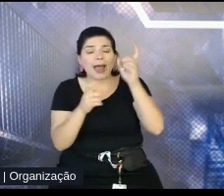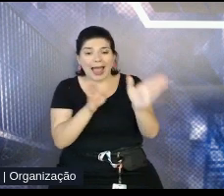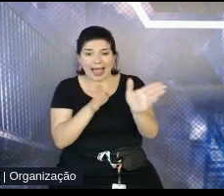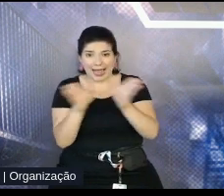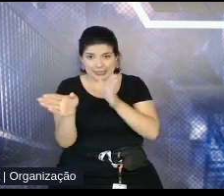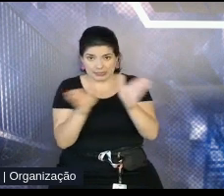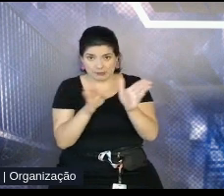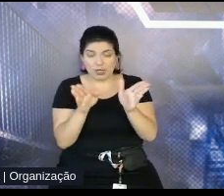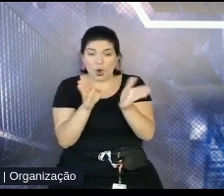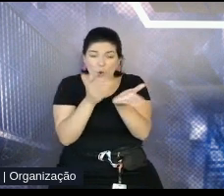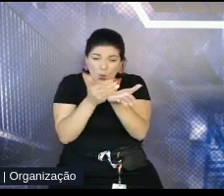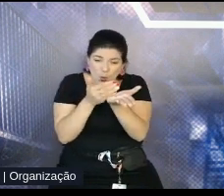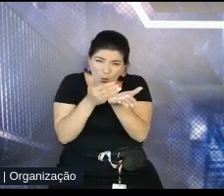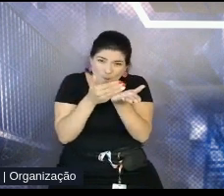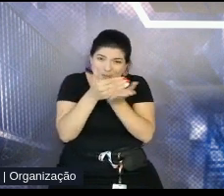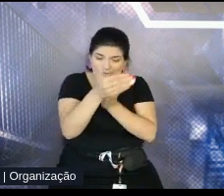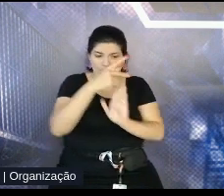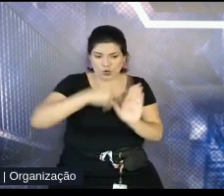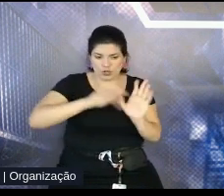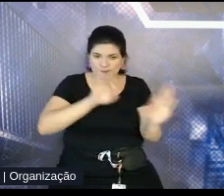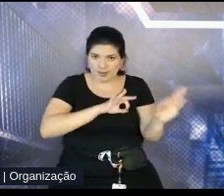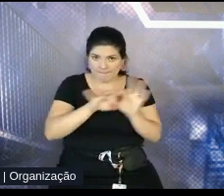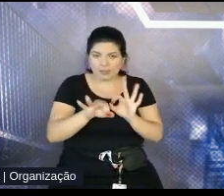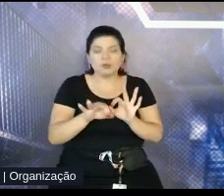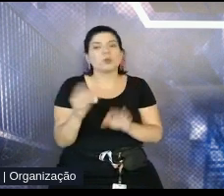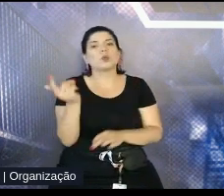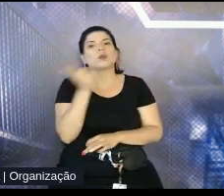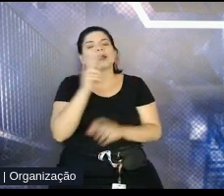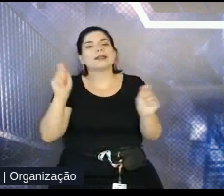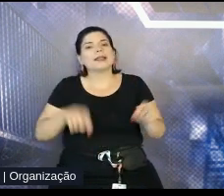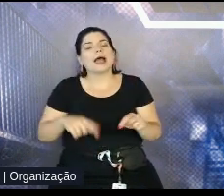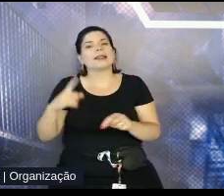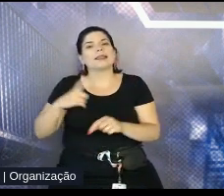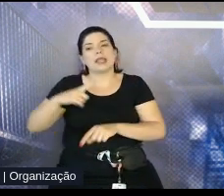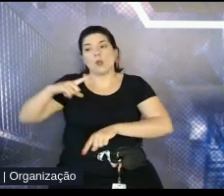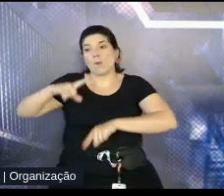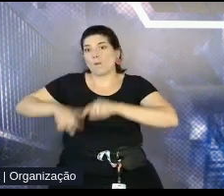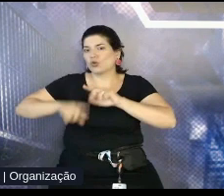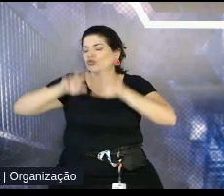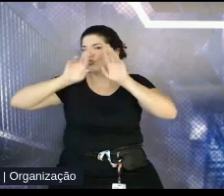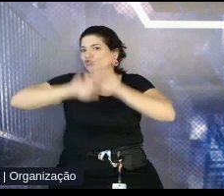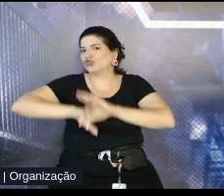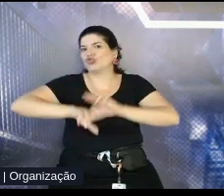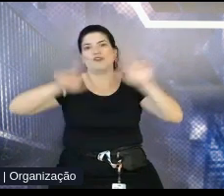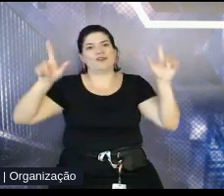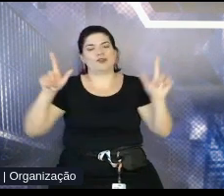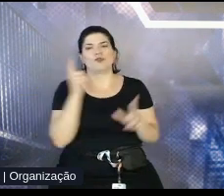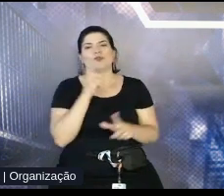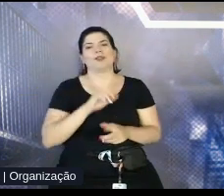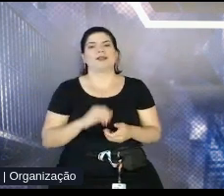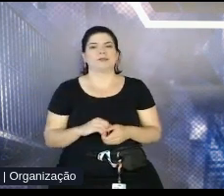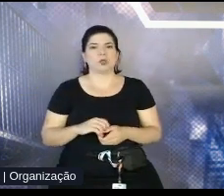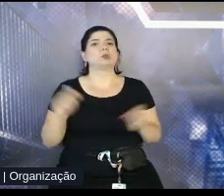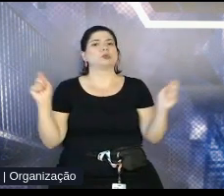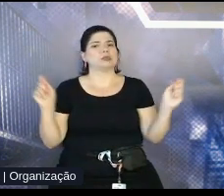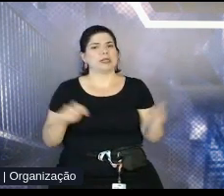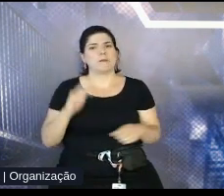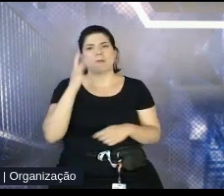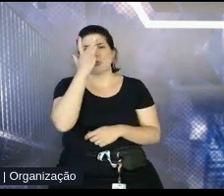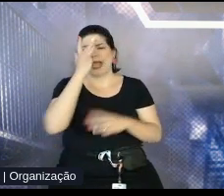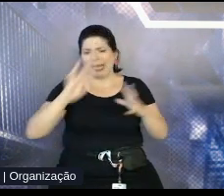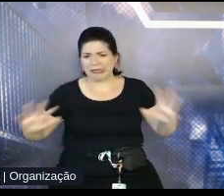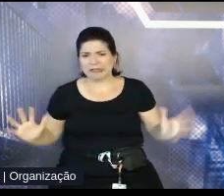o começo, você tem a oportunidade de gerar um produto diferenciado para o mercado. Você tem a oportunidade de engajar mais pessoas para o seu